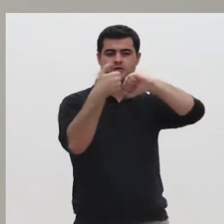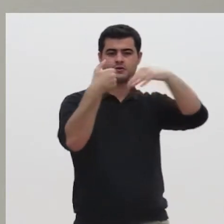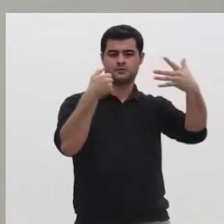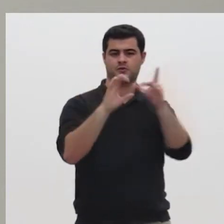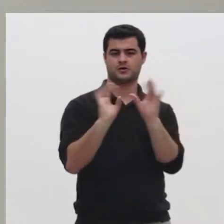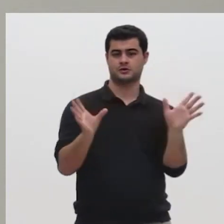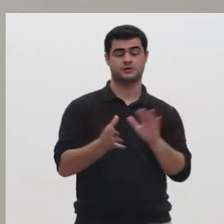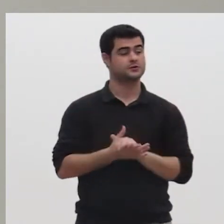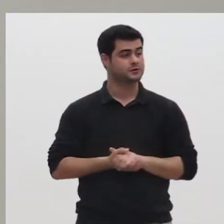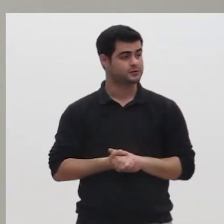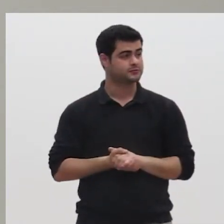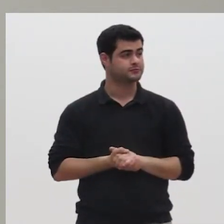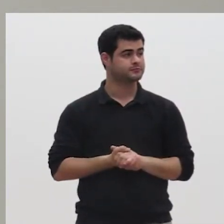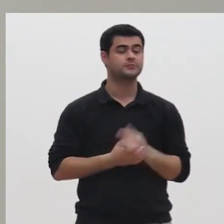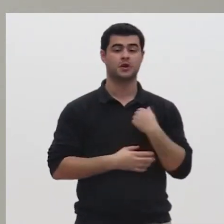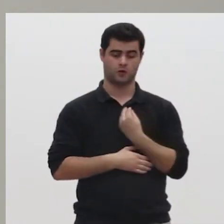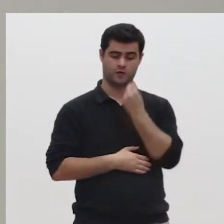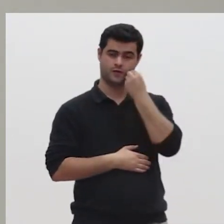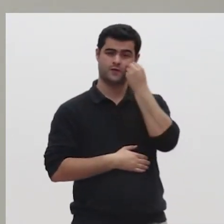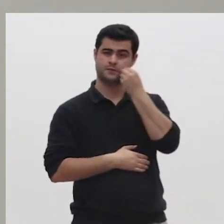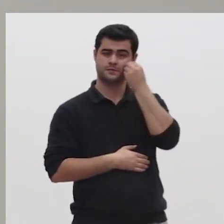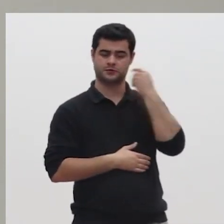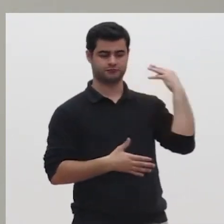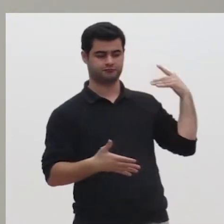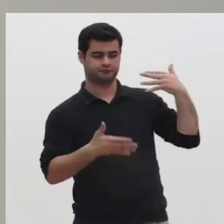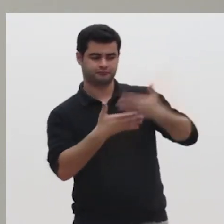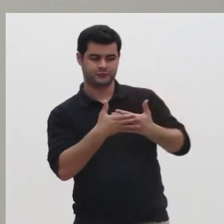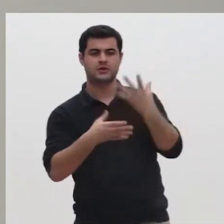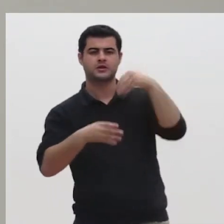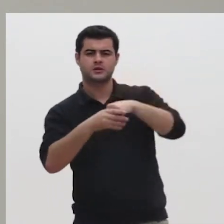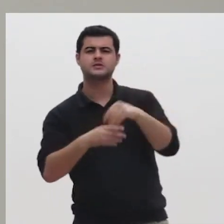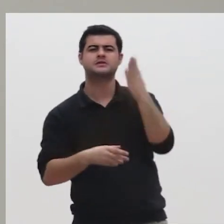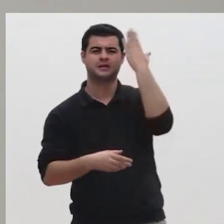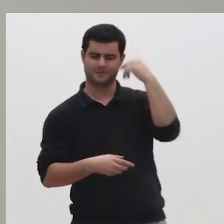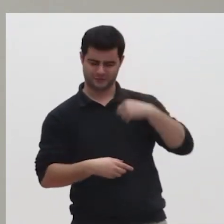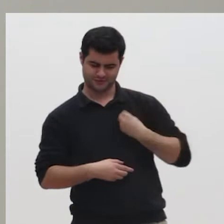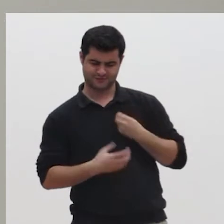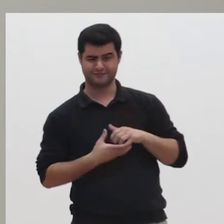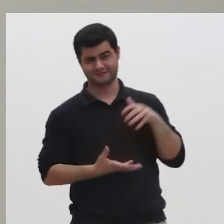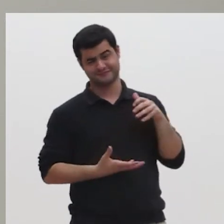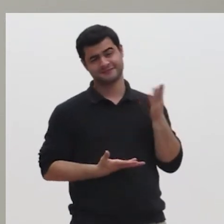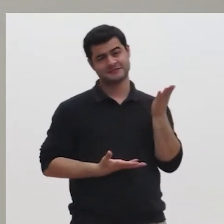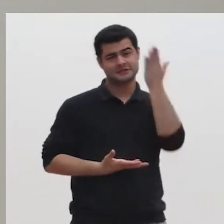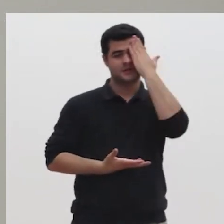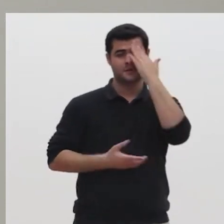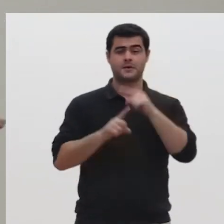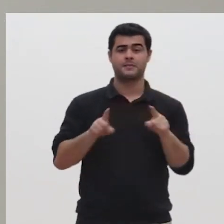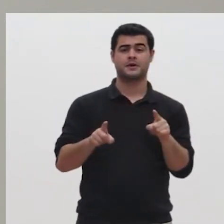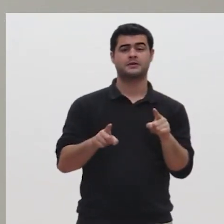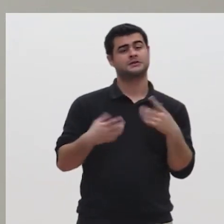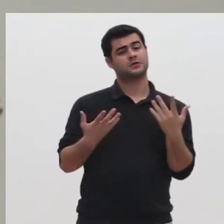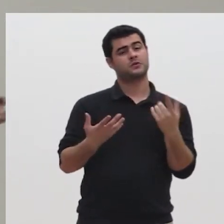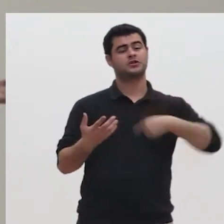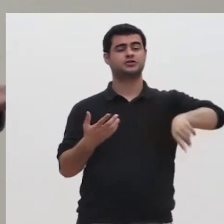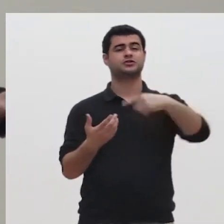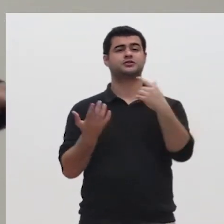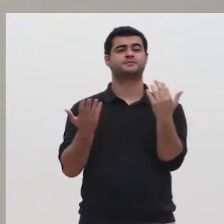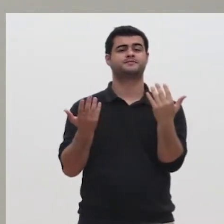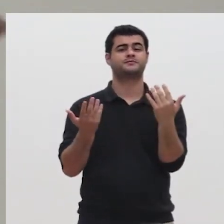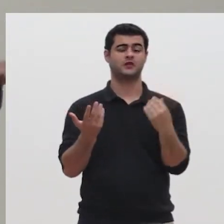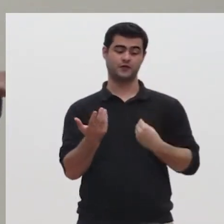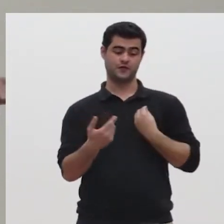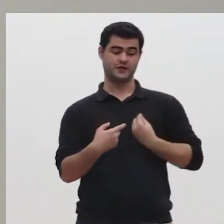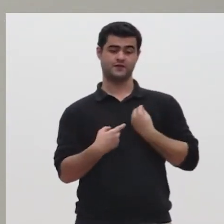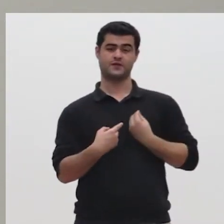eu vivi esse processo de democratização da universidade, porque sabe que eu já sou velhinha, né? Então, aqui a gente